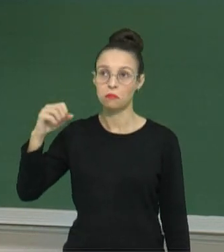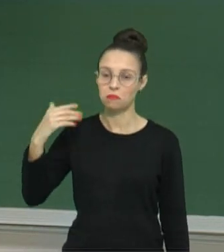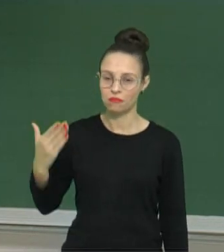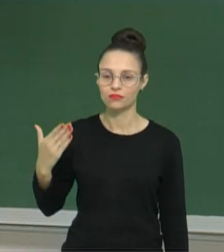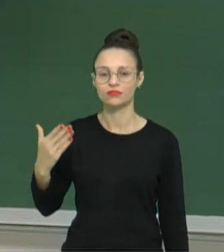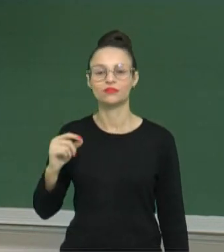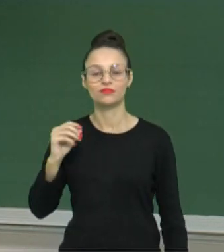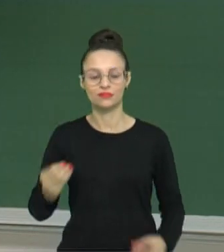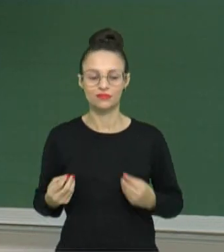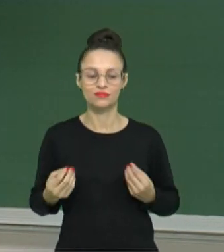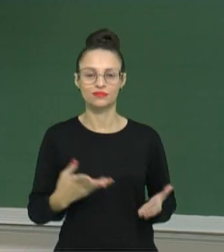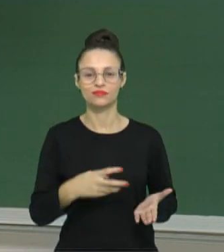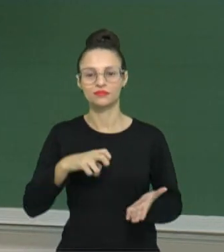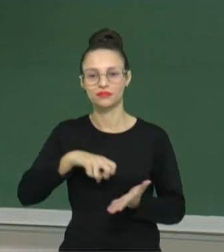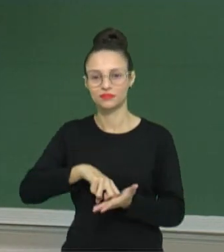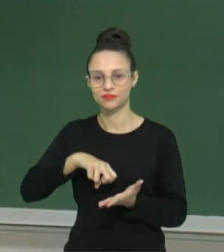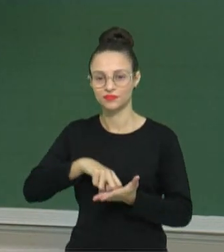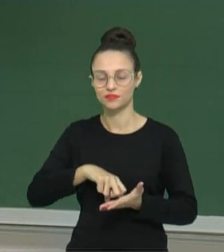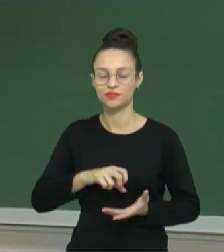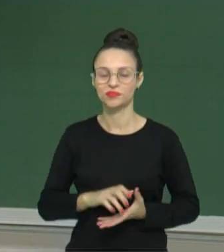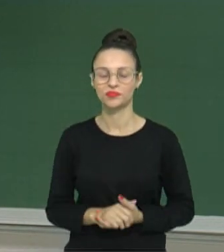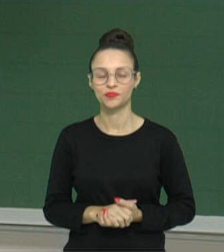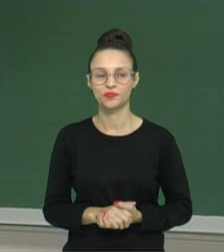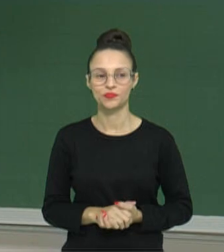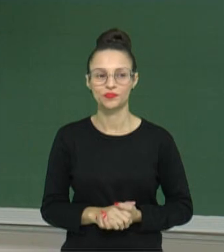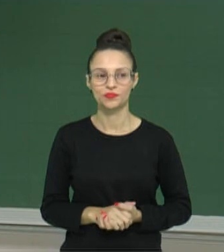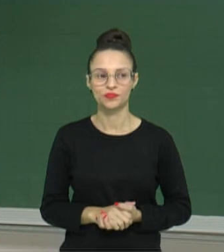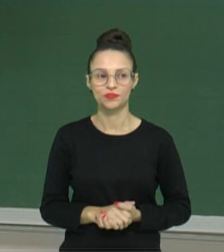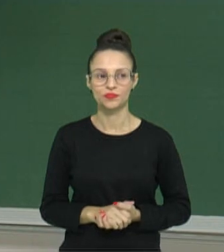retribui com esse terrível castigo.